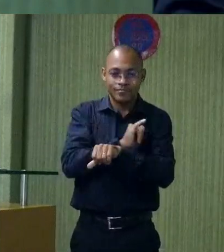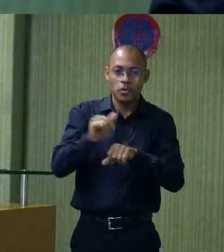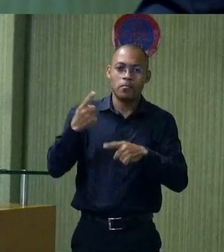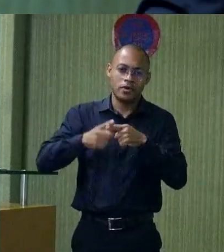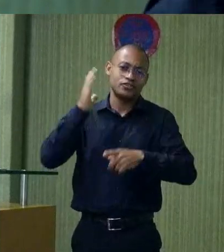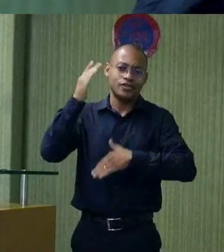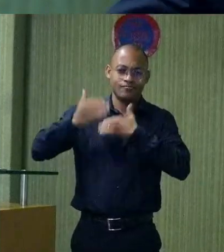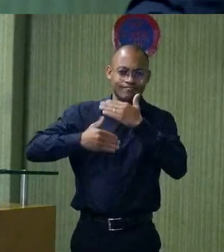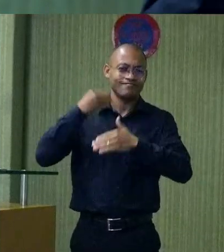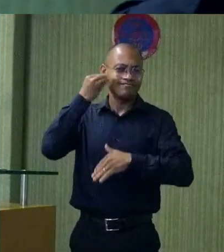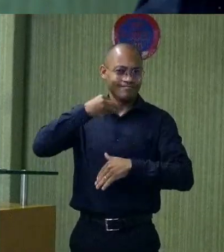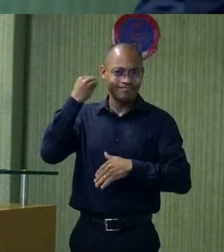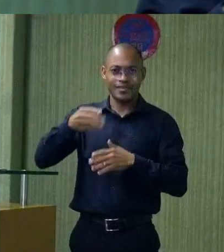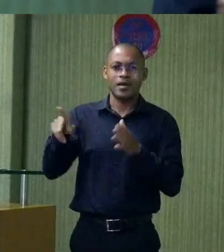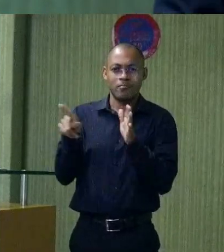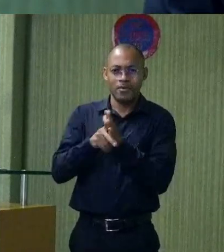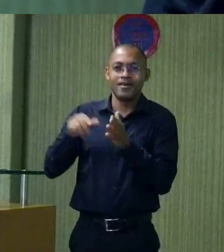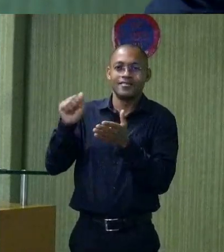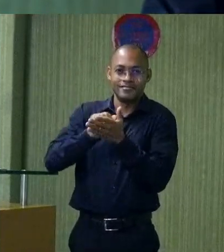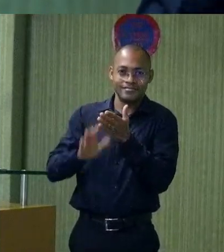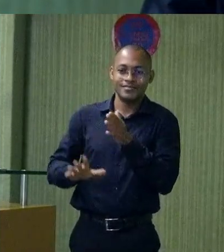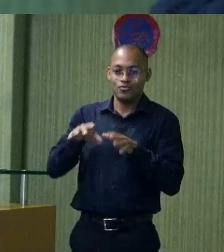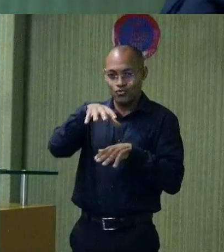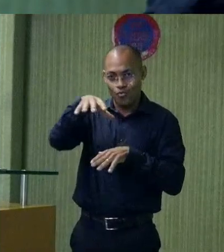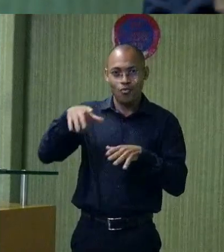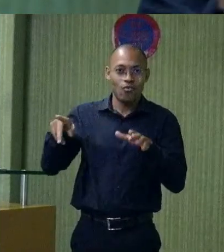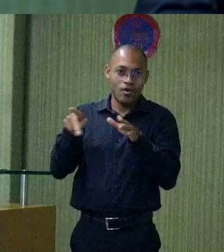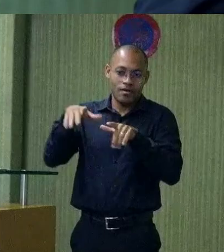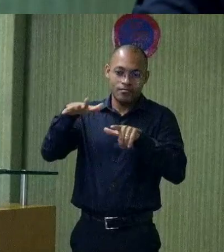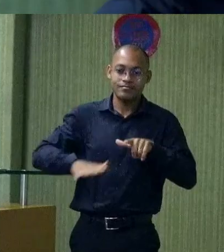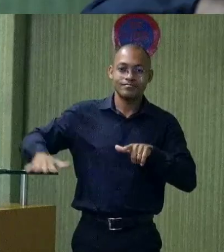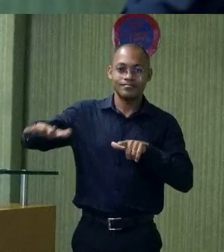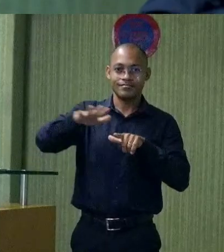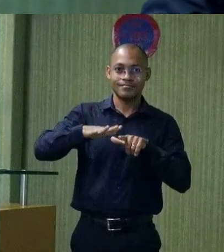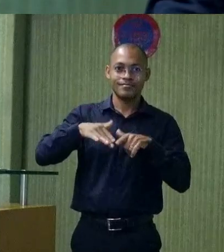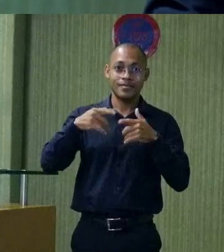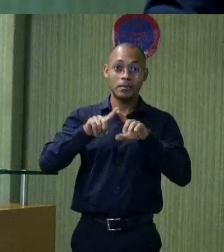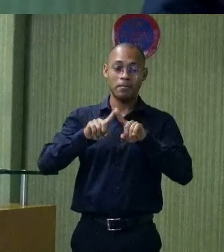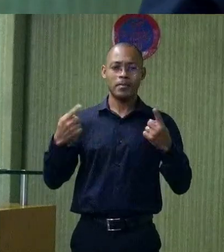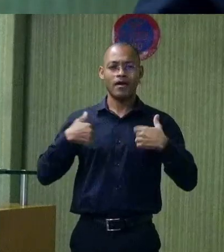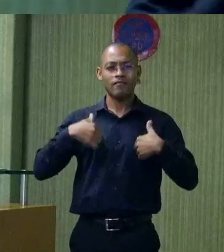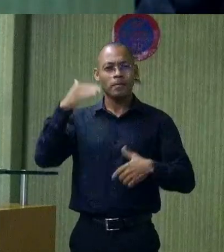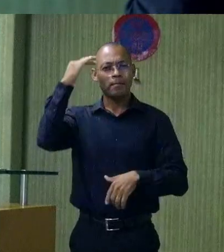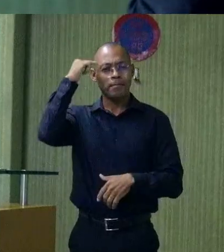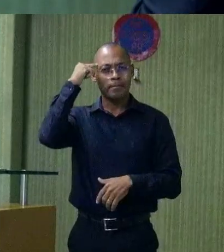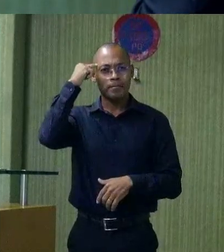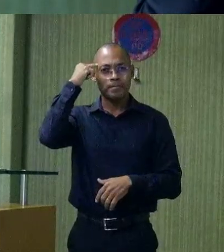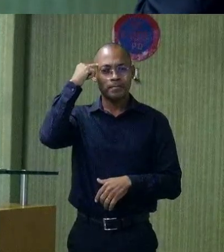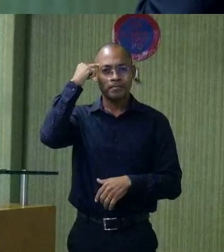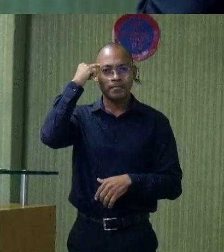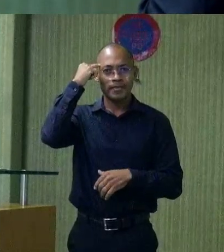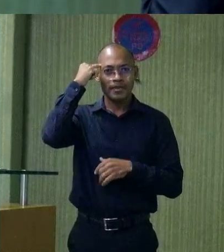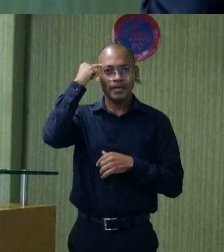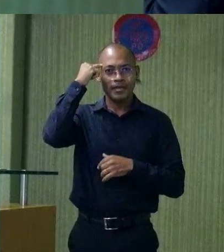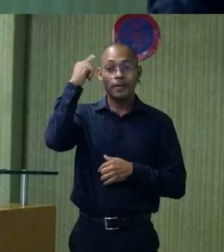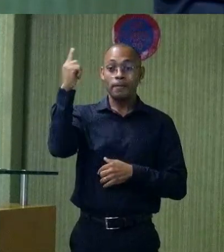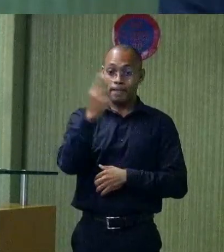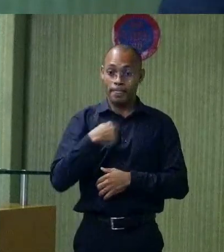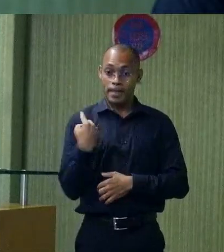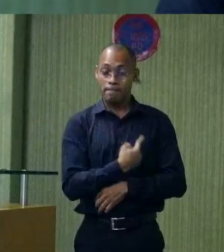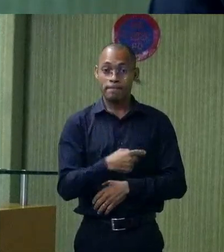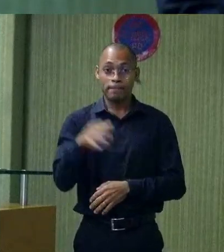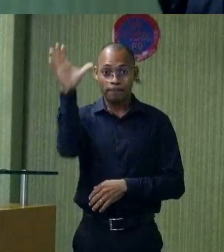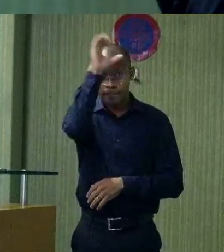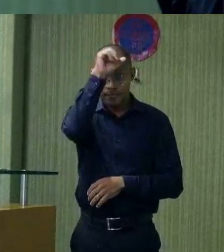porque é de algumas características do seu território mas eu fico pensando a importância né então de nós aprendermos